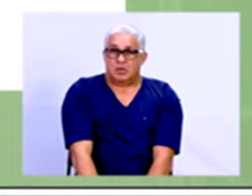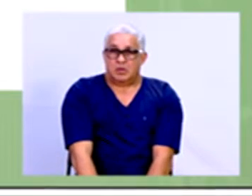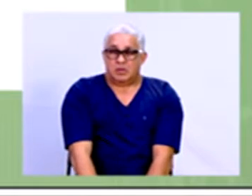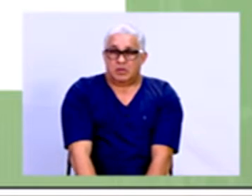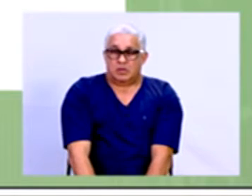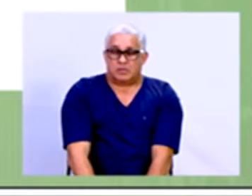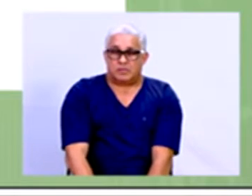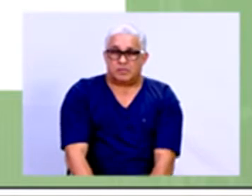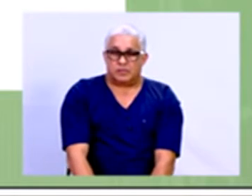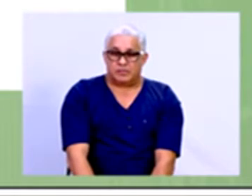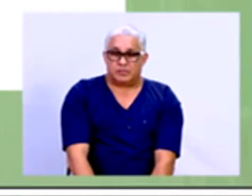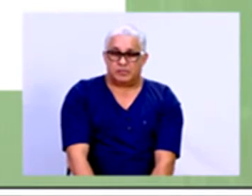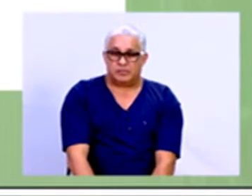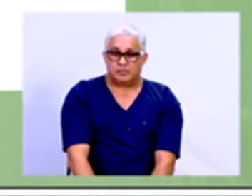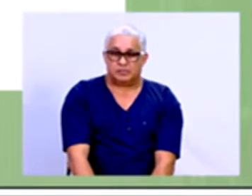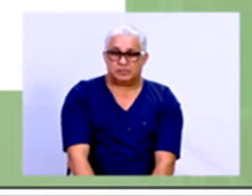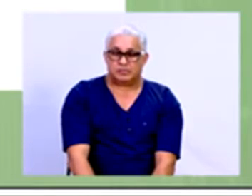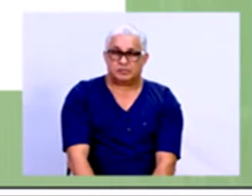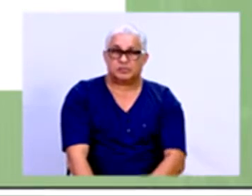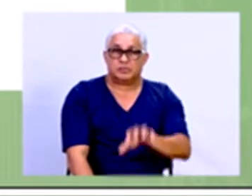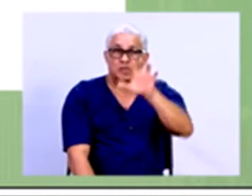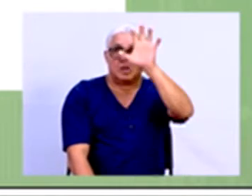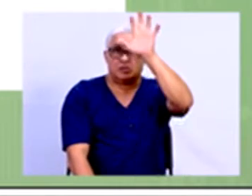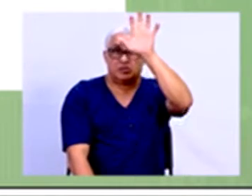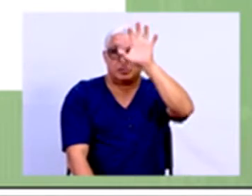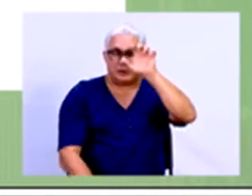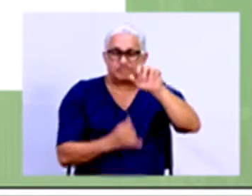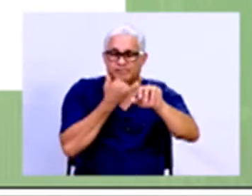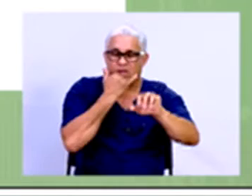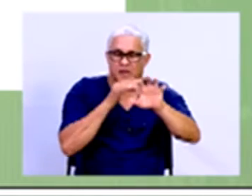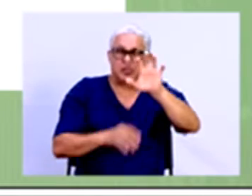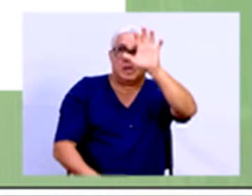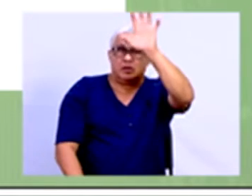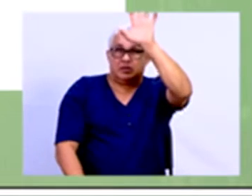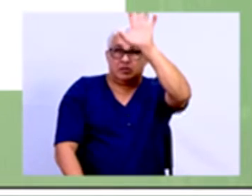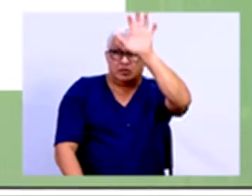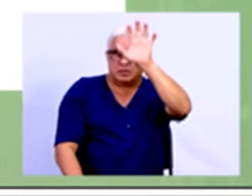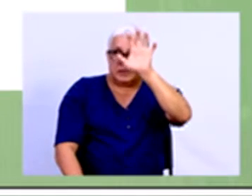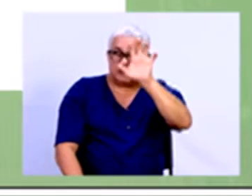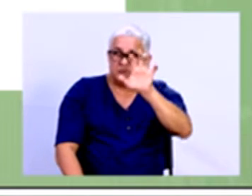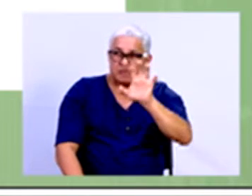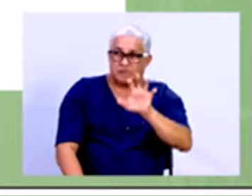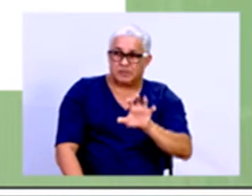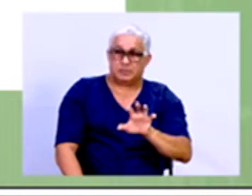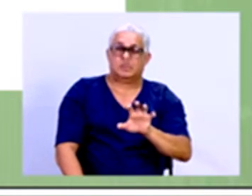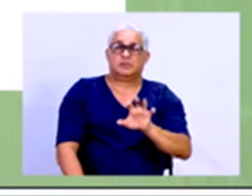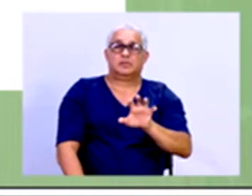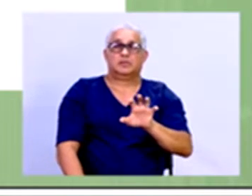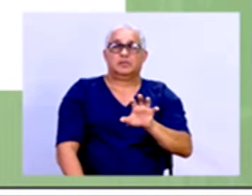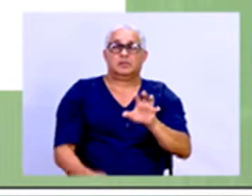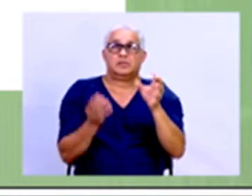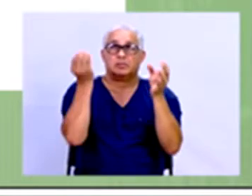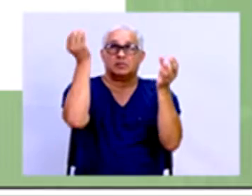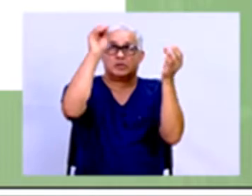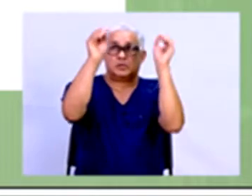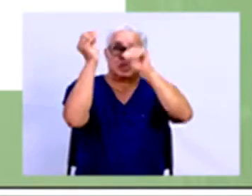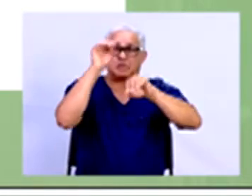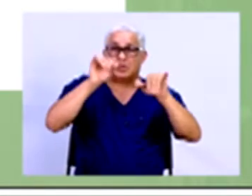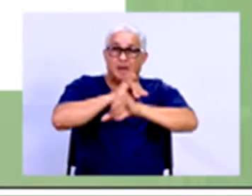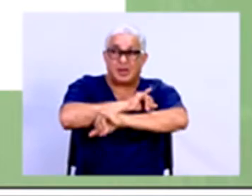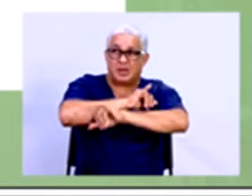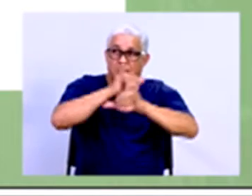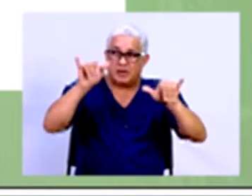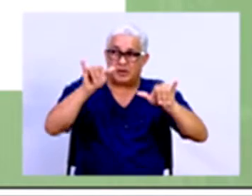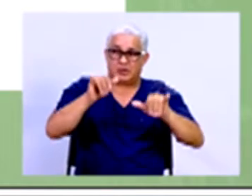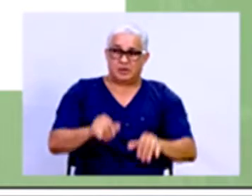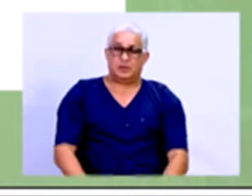dos nossos campos do formulário, desculpa pessoal, através dos campos do nosso formulário que são definidos, a gente passa essas informações. Tá?